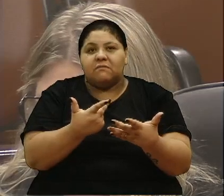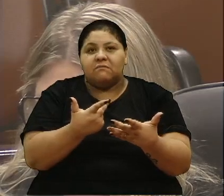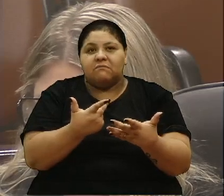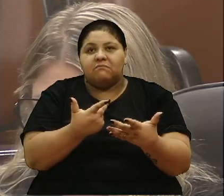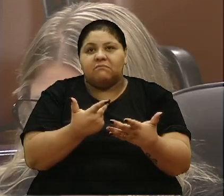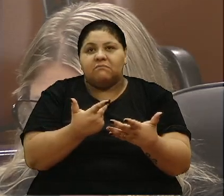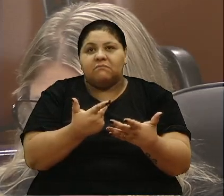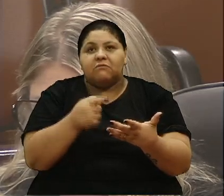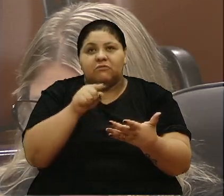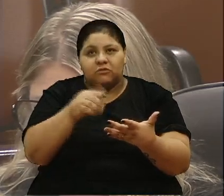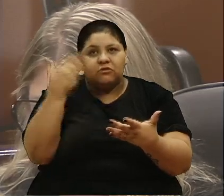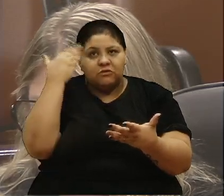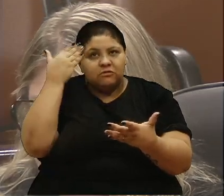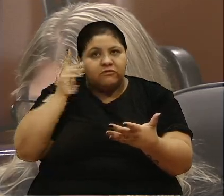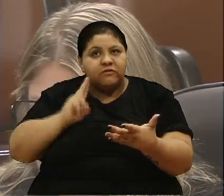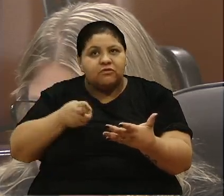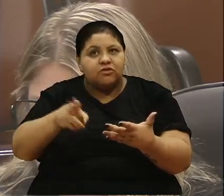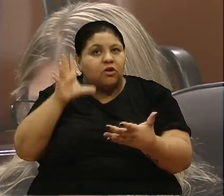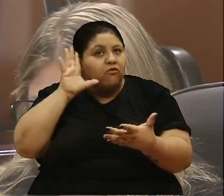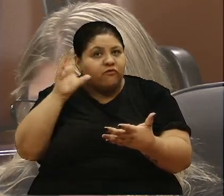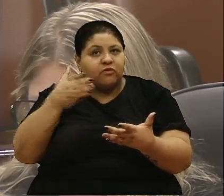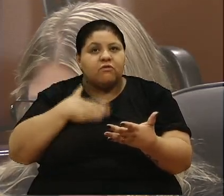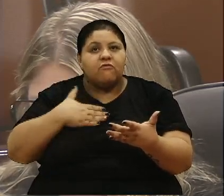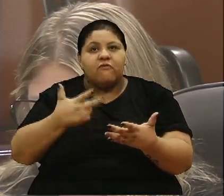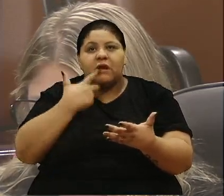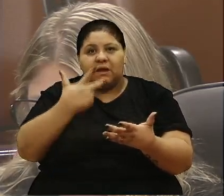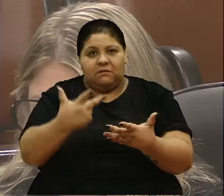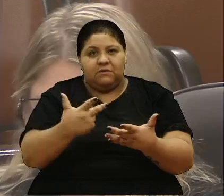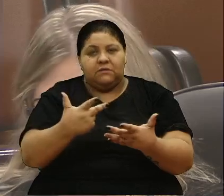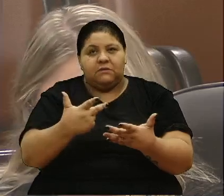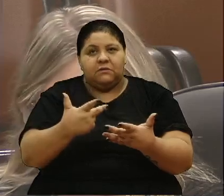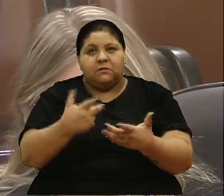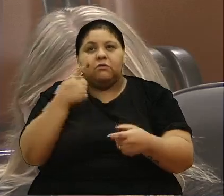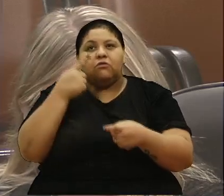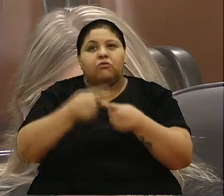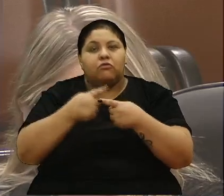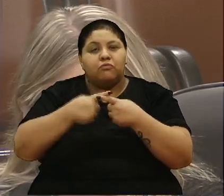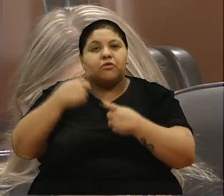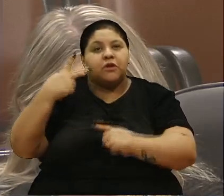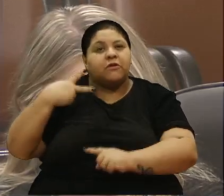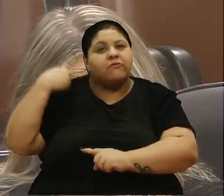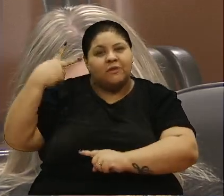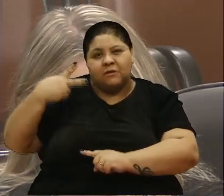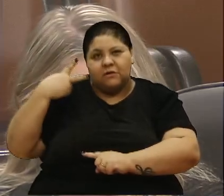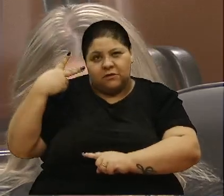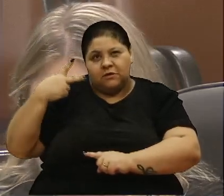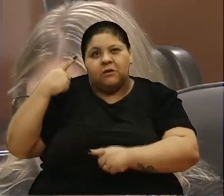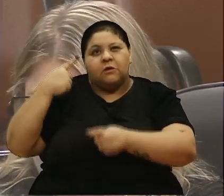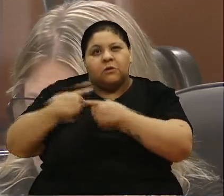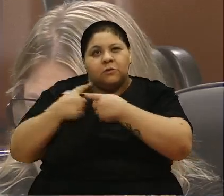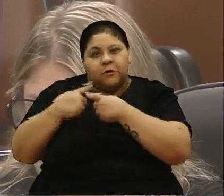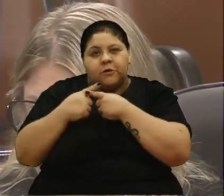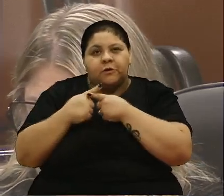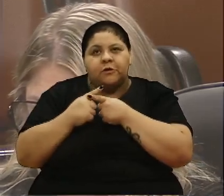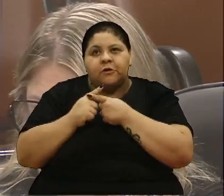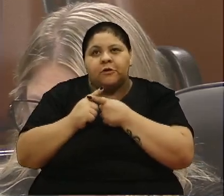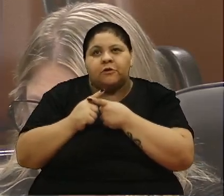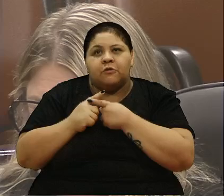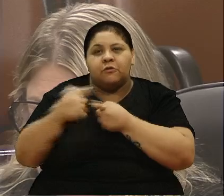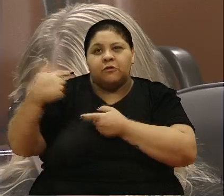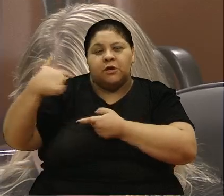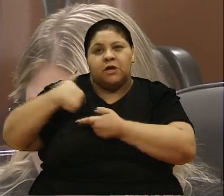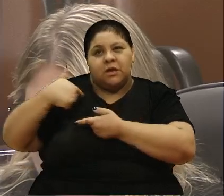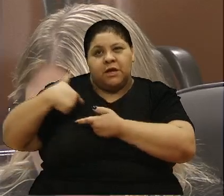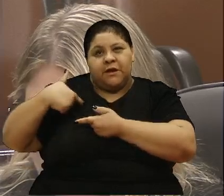o senhor fique sabendo que vai continuar ouvindo a minha fala. Por quê, vereador? Porque